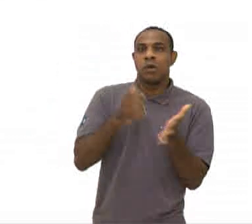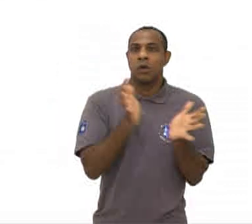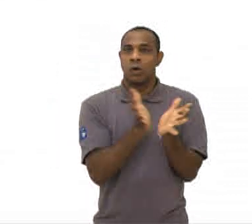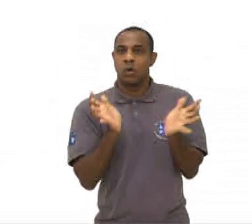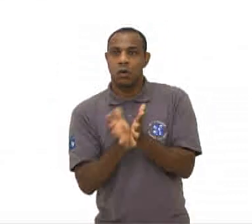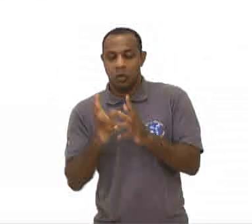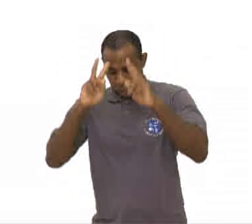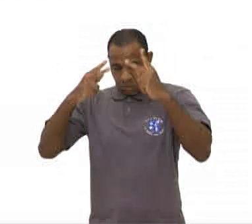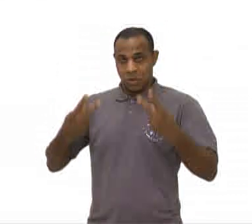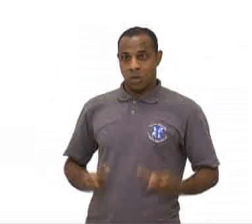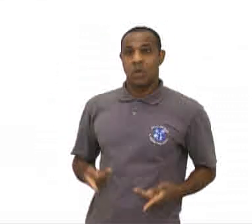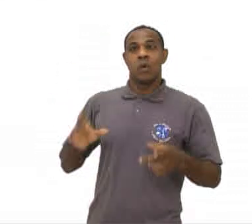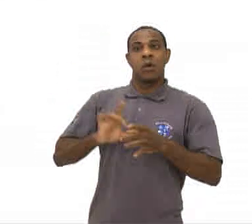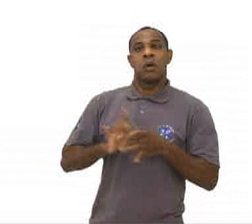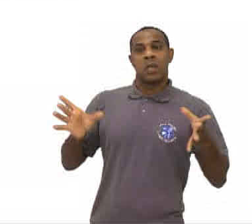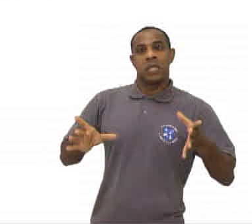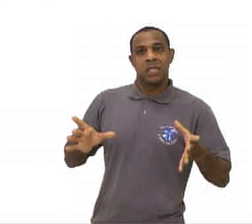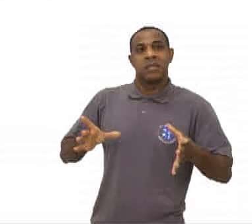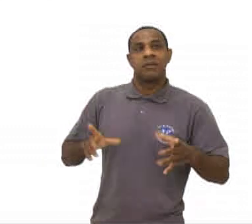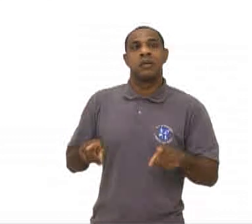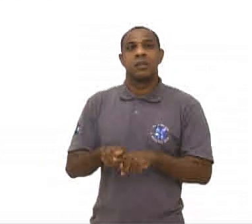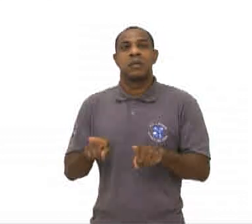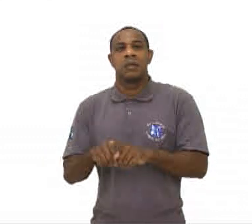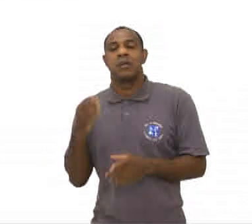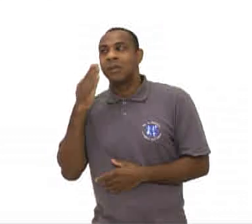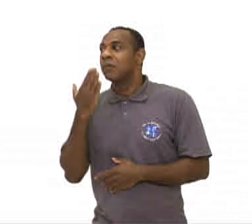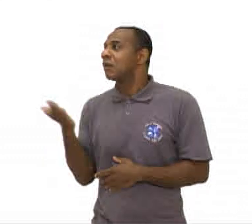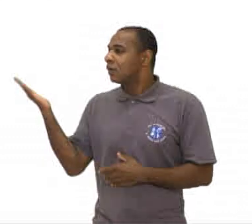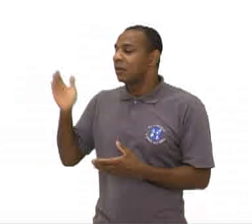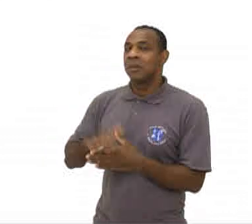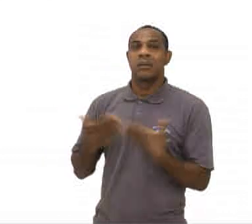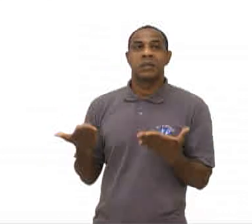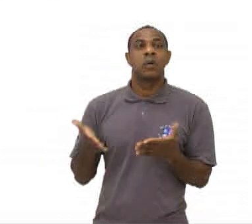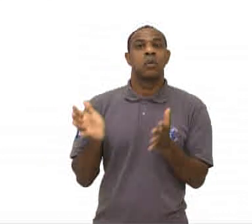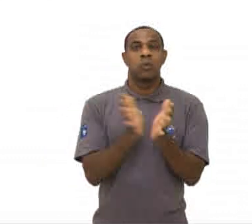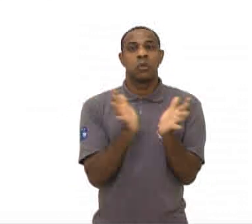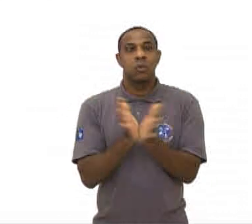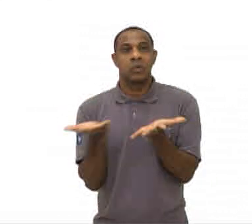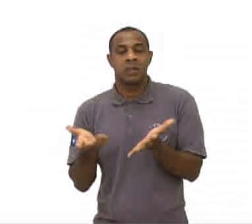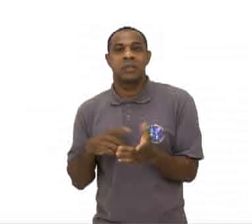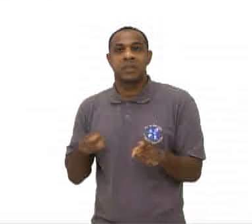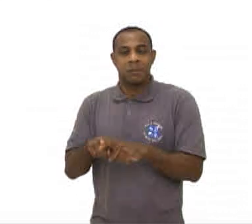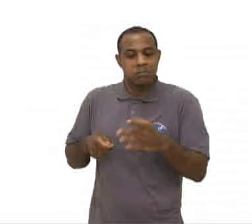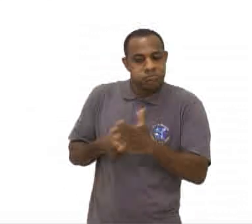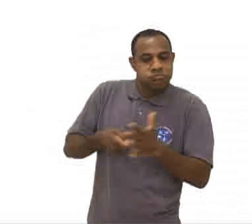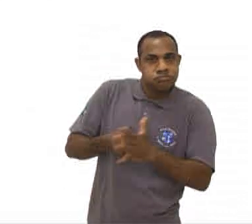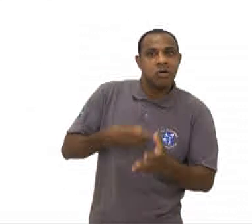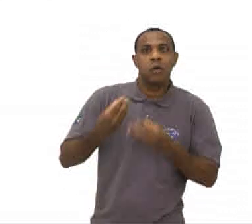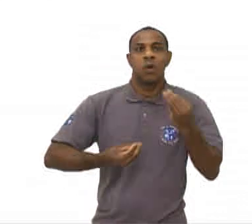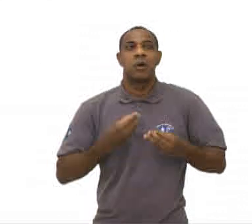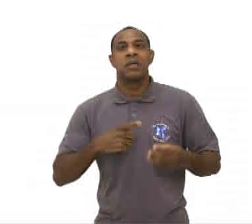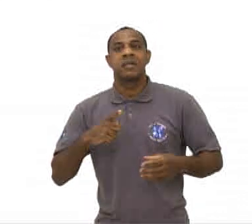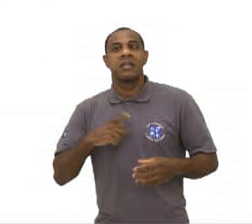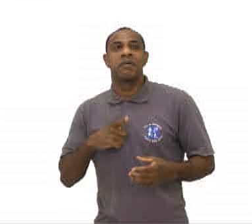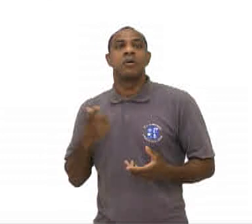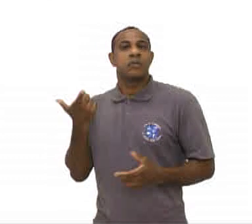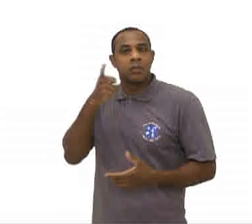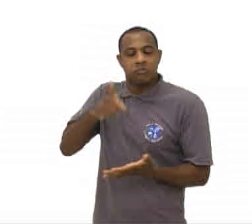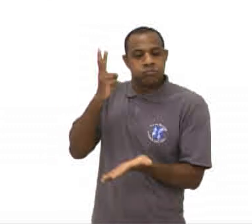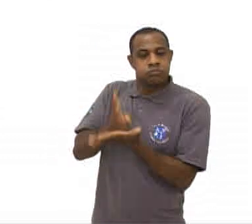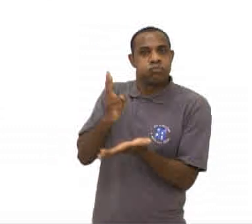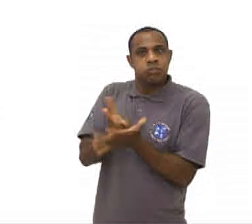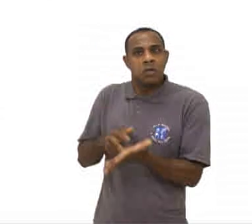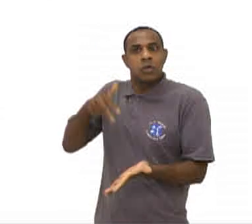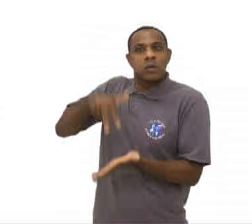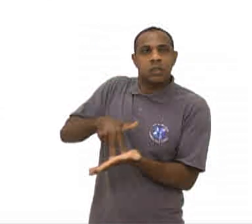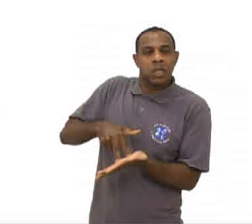O ser humano, livre e escravo, patrício e plebeu, em suma, opressores e oprimidos, estiveram em constante posição